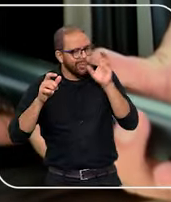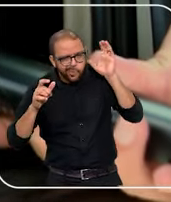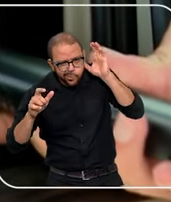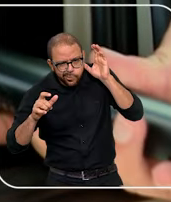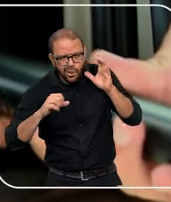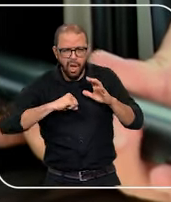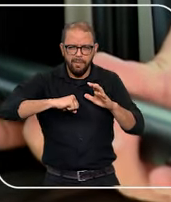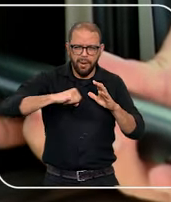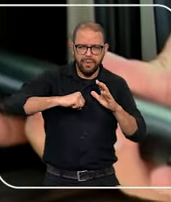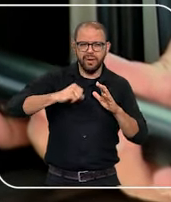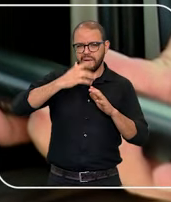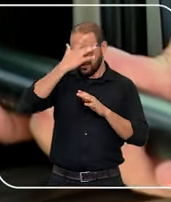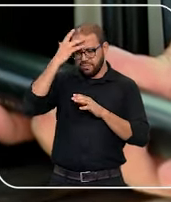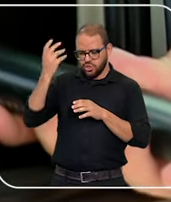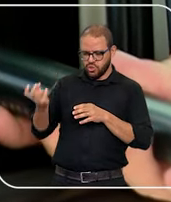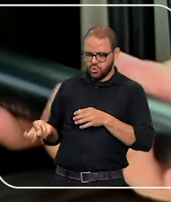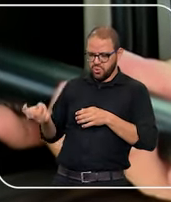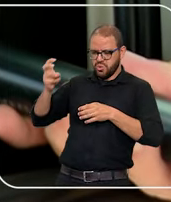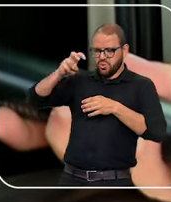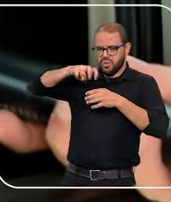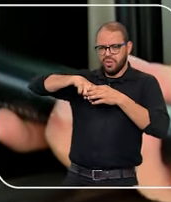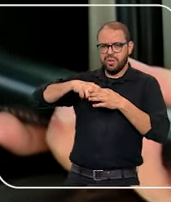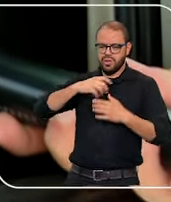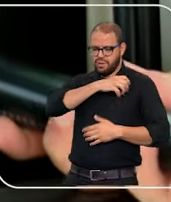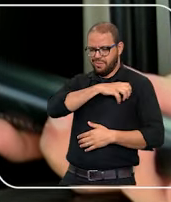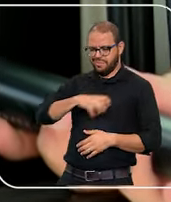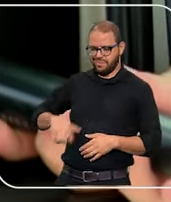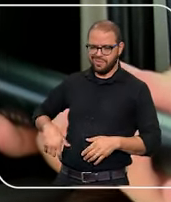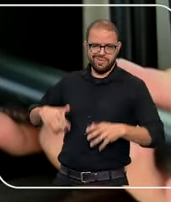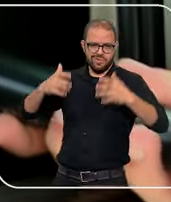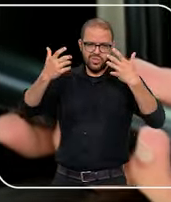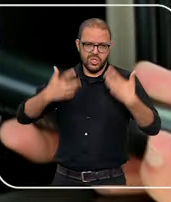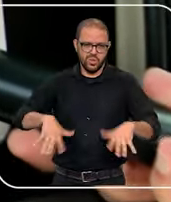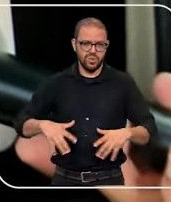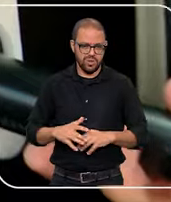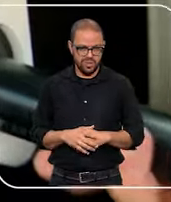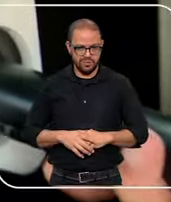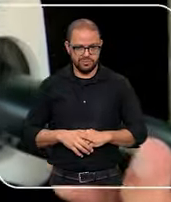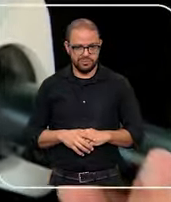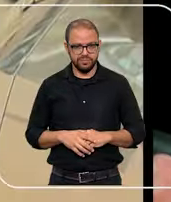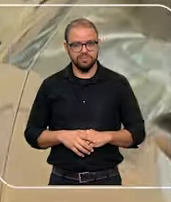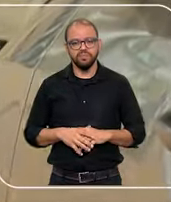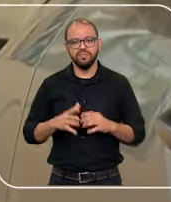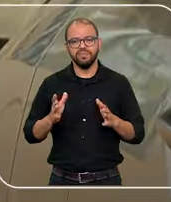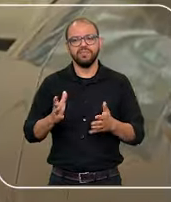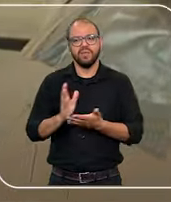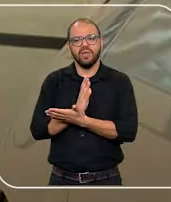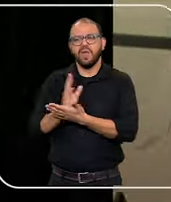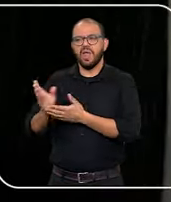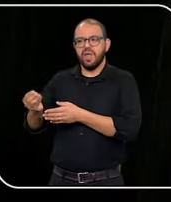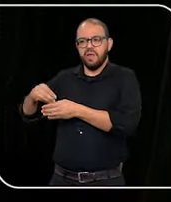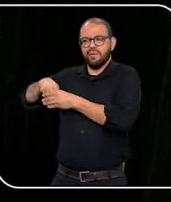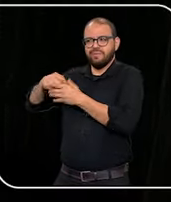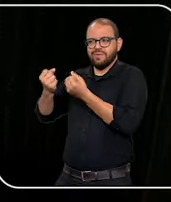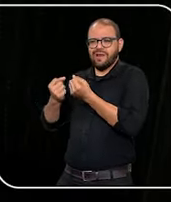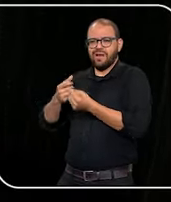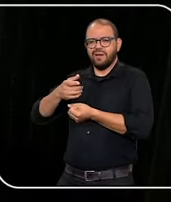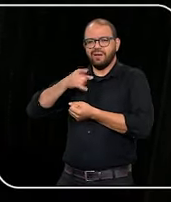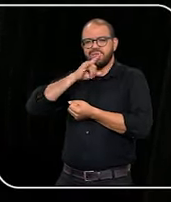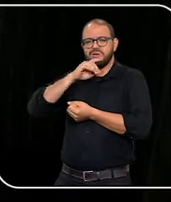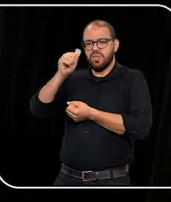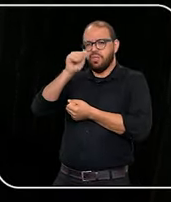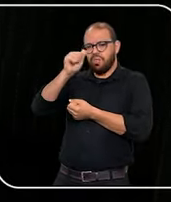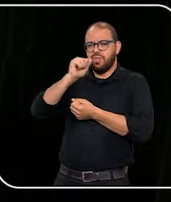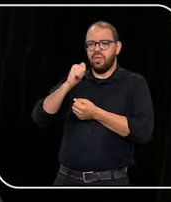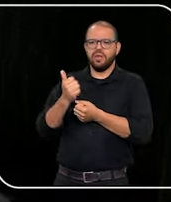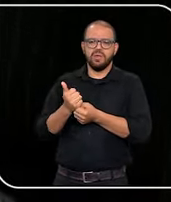alto, quer que leve 5 pessoas, não quer botar cinto de segurança, e aí vai, né? Tem passageiro que quer beber dentro do carro,